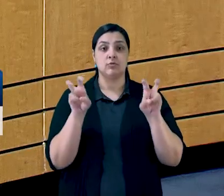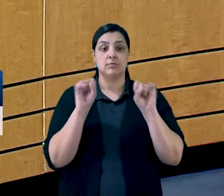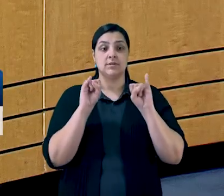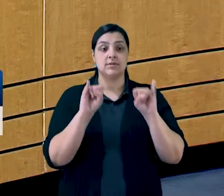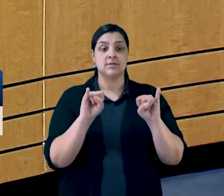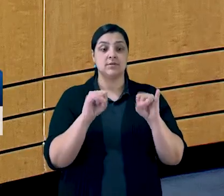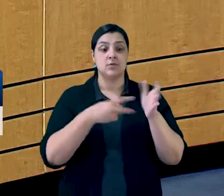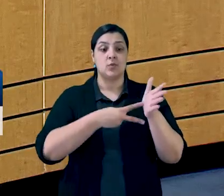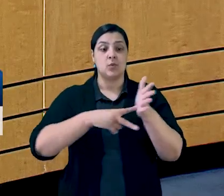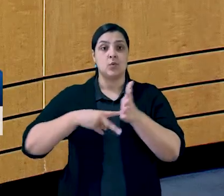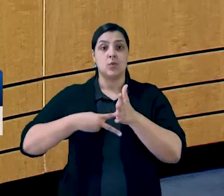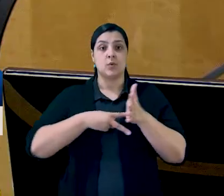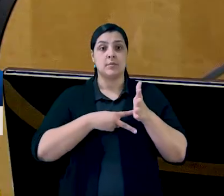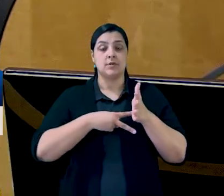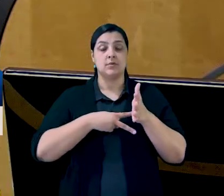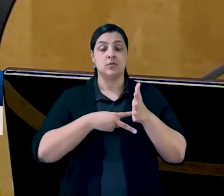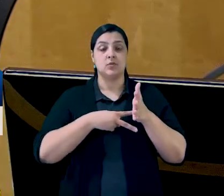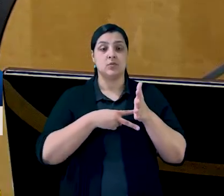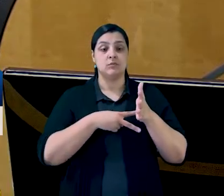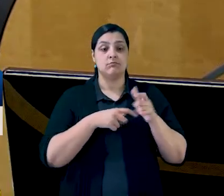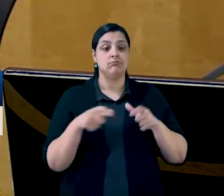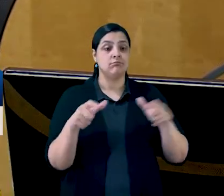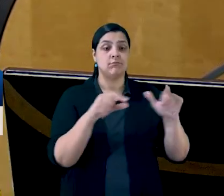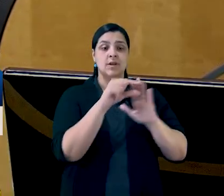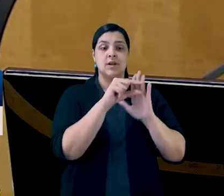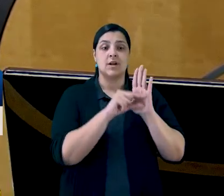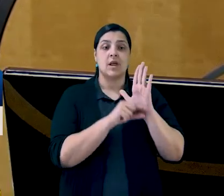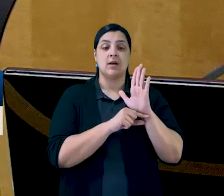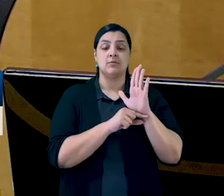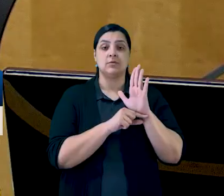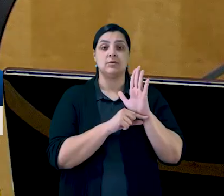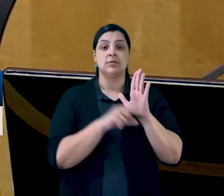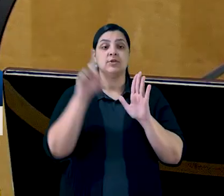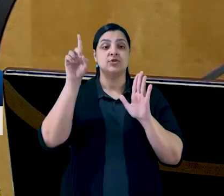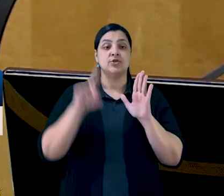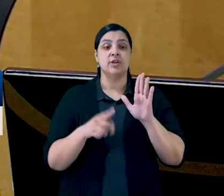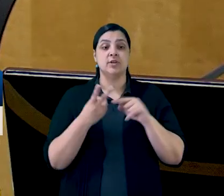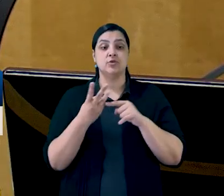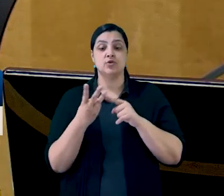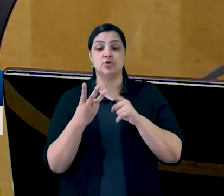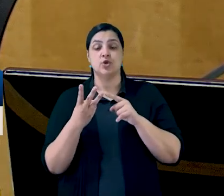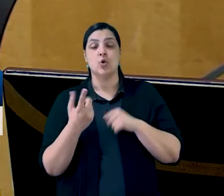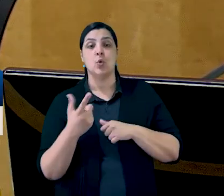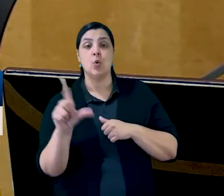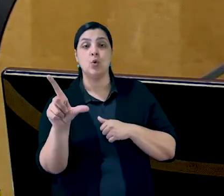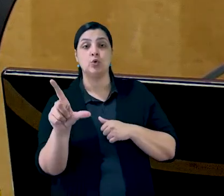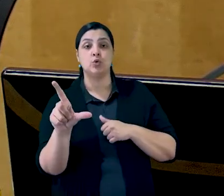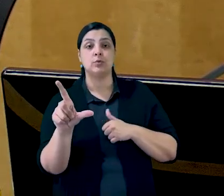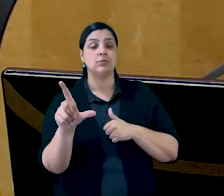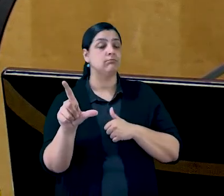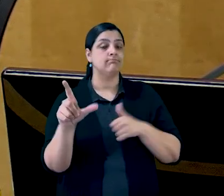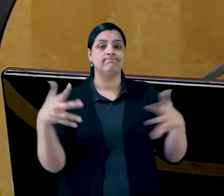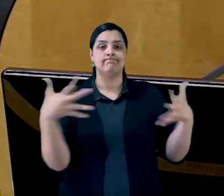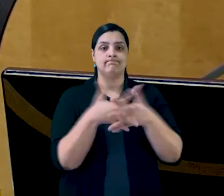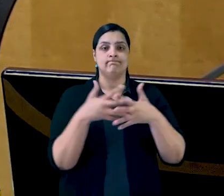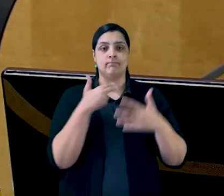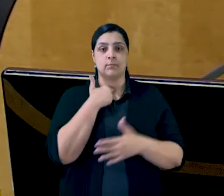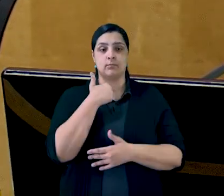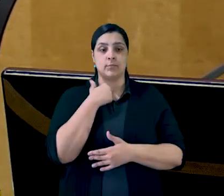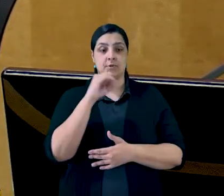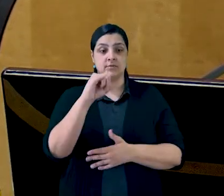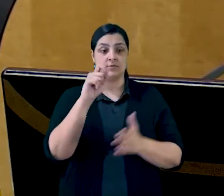de que, em questão de condomínio, não se pode admitir cláusula que afete direito de terceiro. Se quer que haja